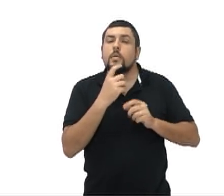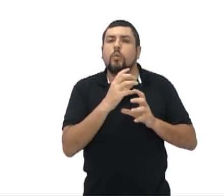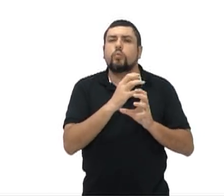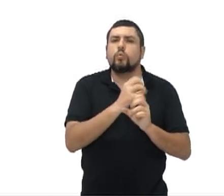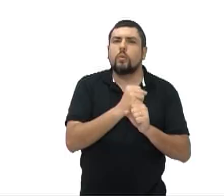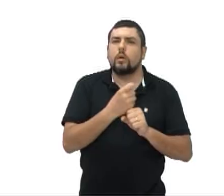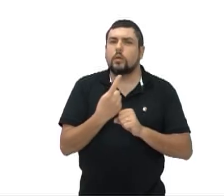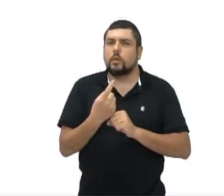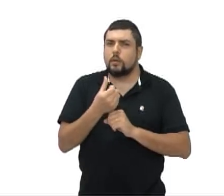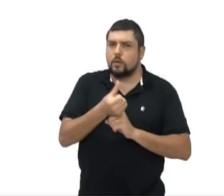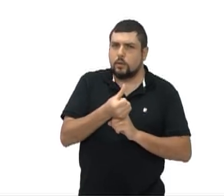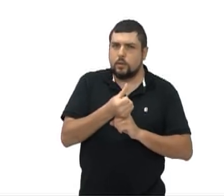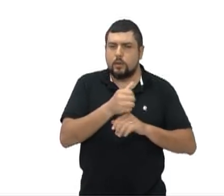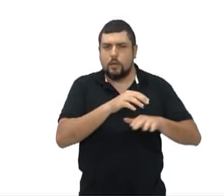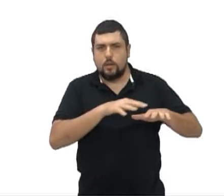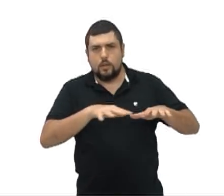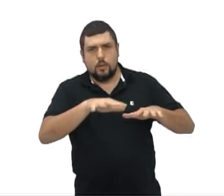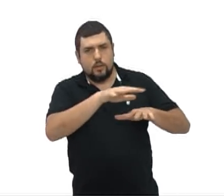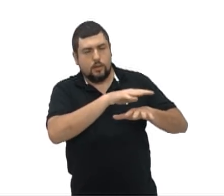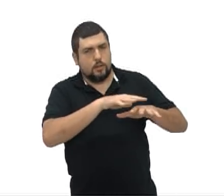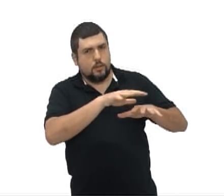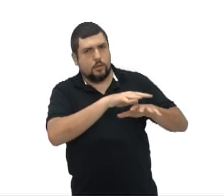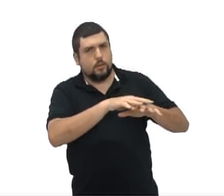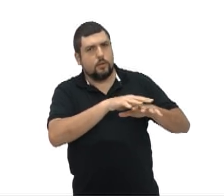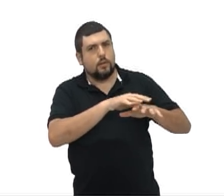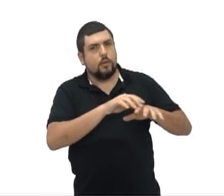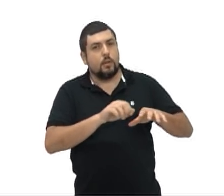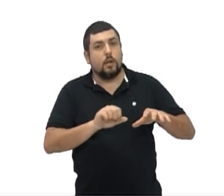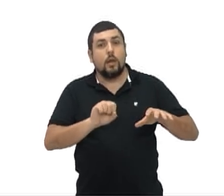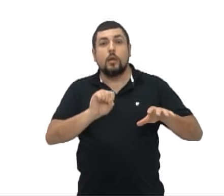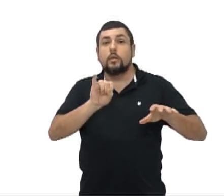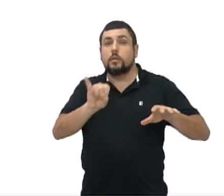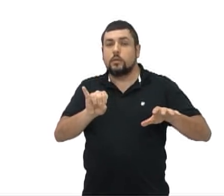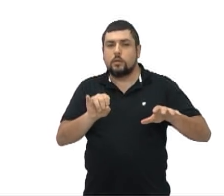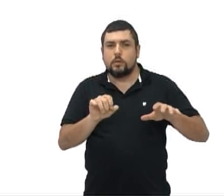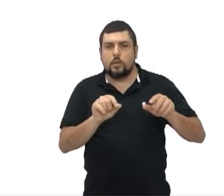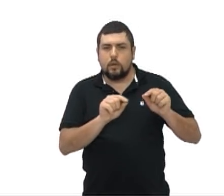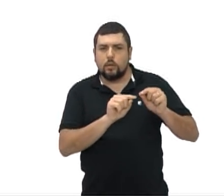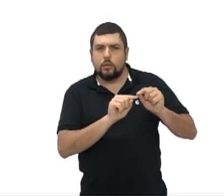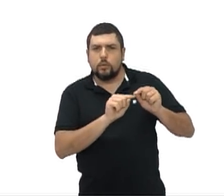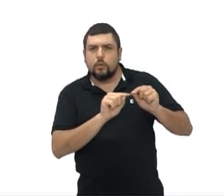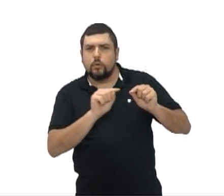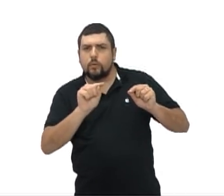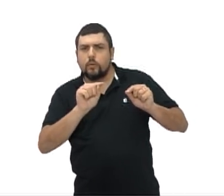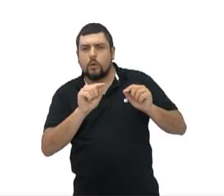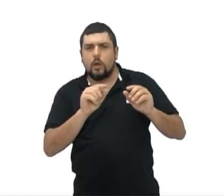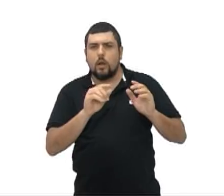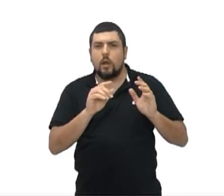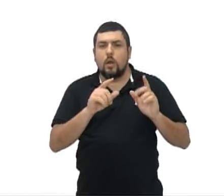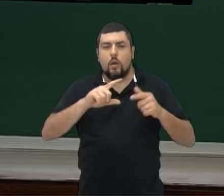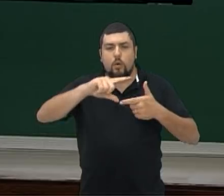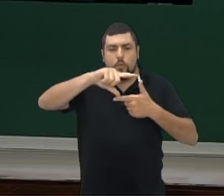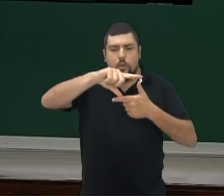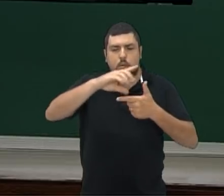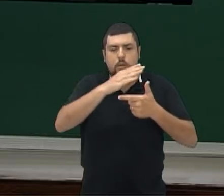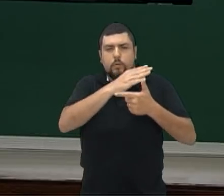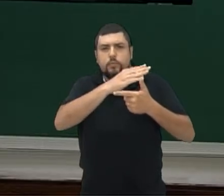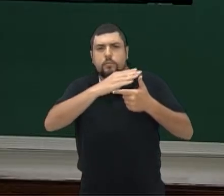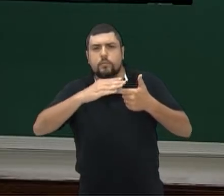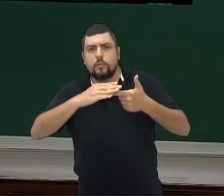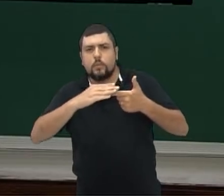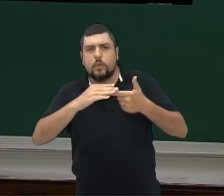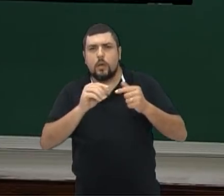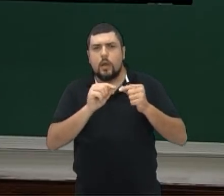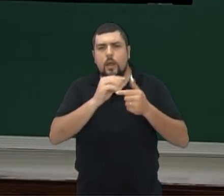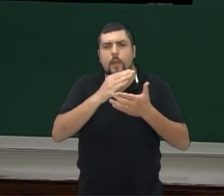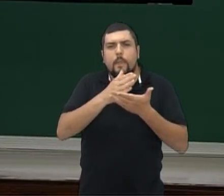16. Se fizer a contagem, lembre-se que, como você tem meio quadradinho, meio e meio vai dar 1. Então, tem